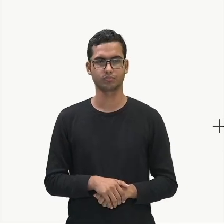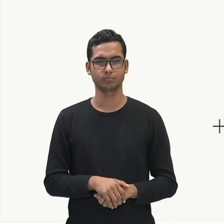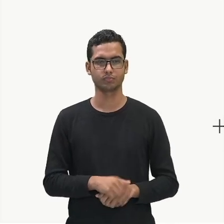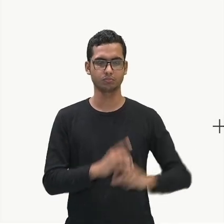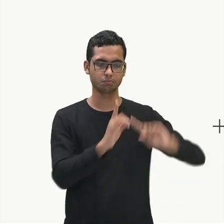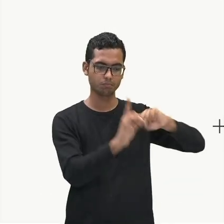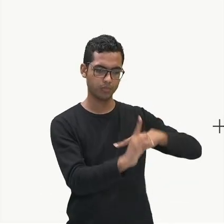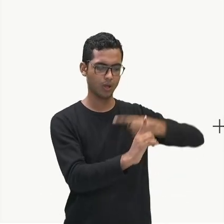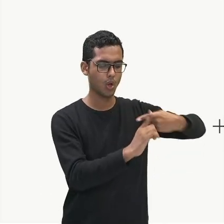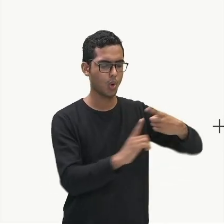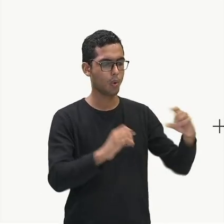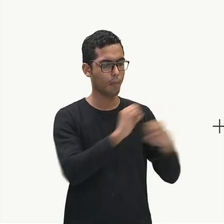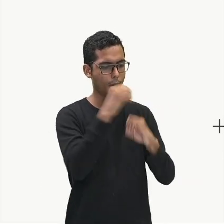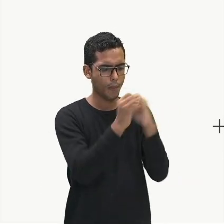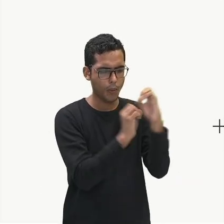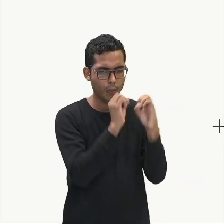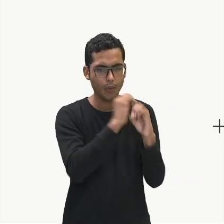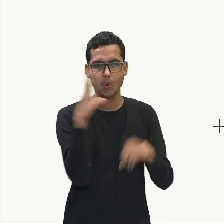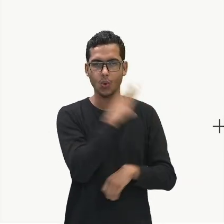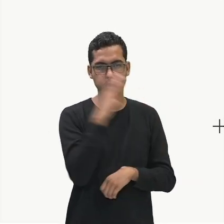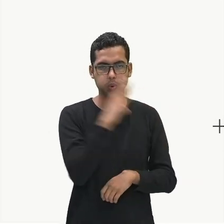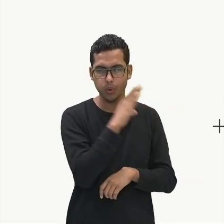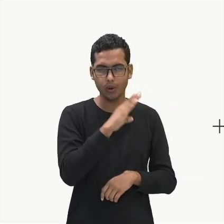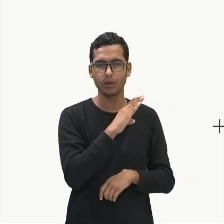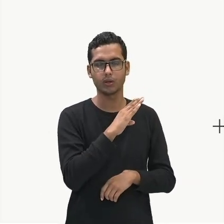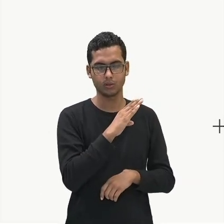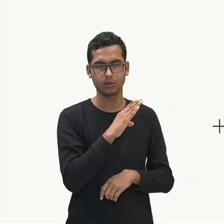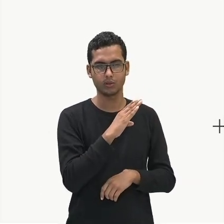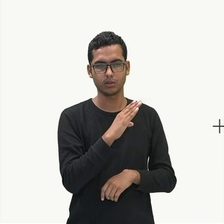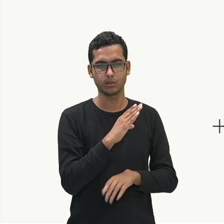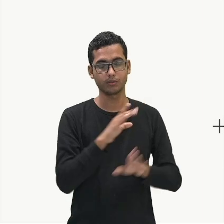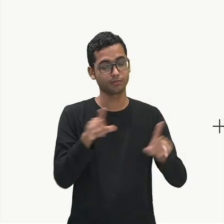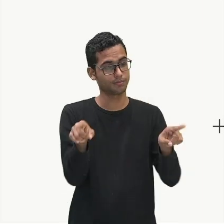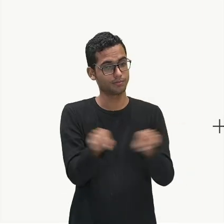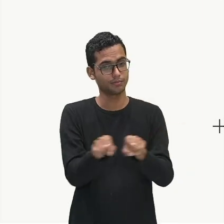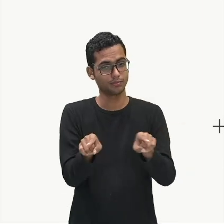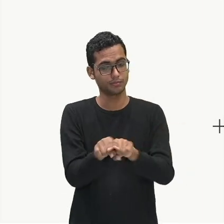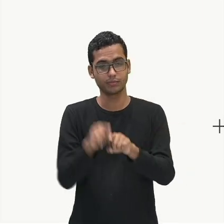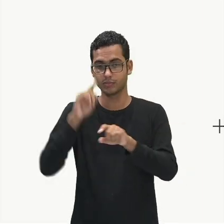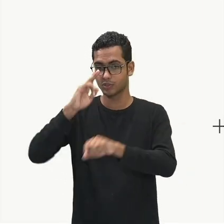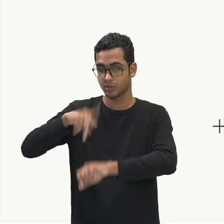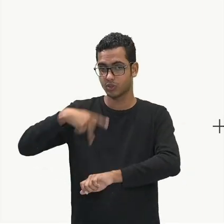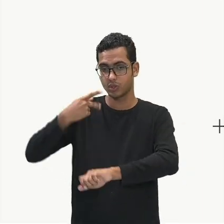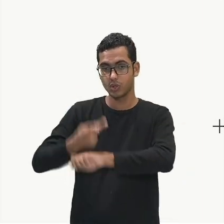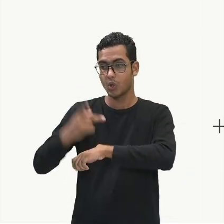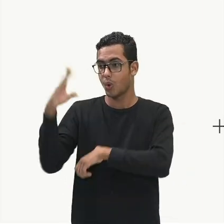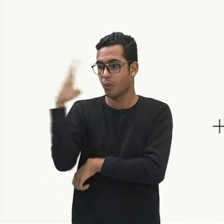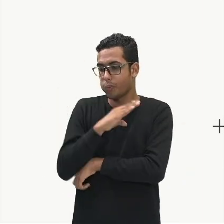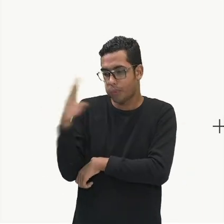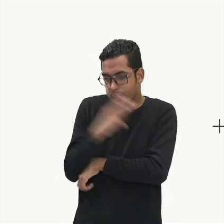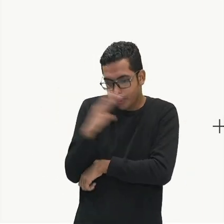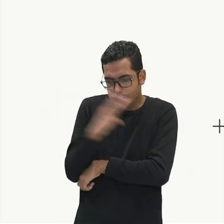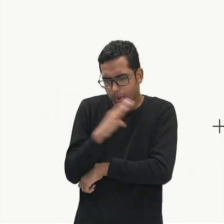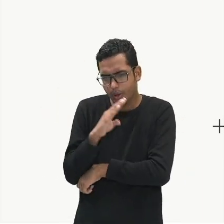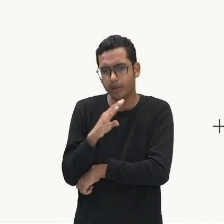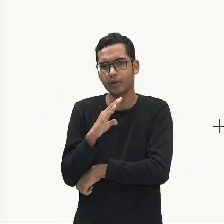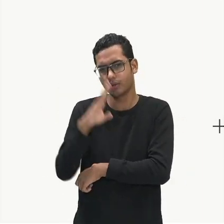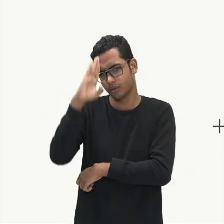de colisões favoráveis, maior será a velocidade de